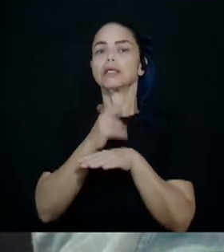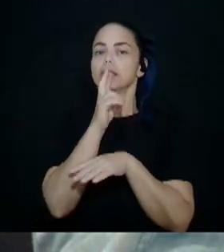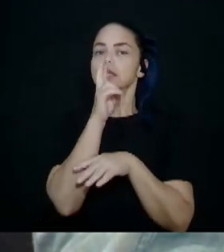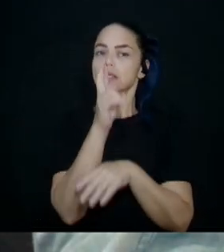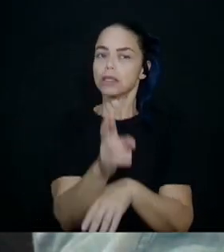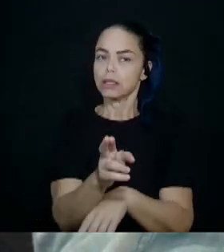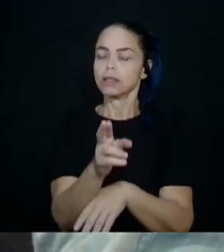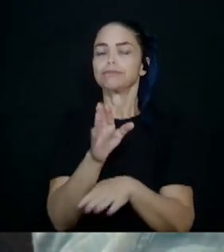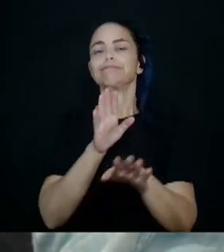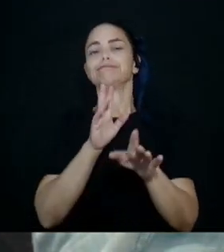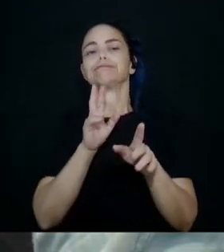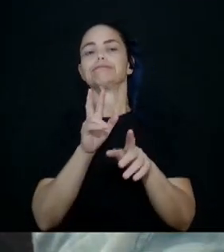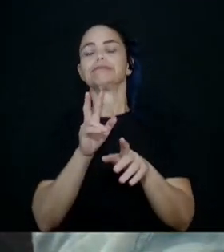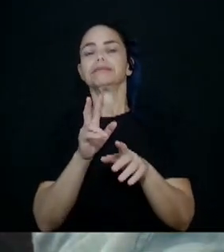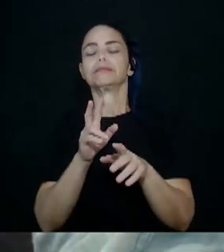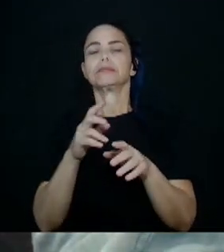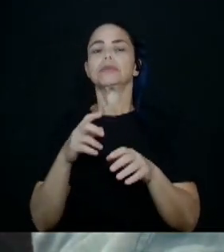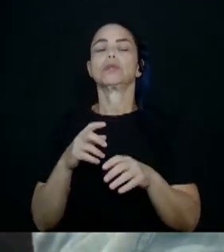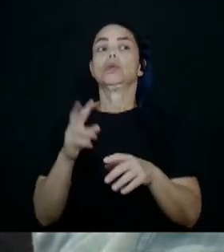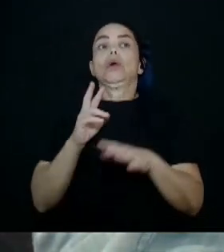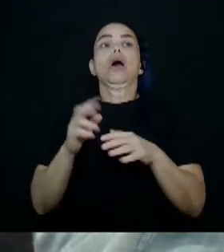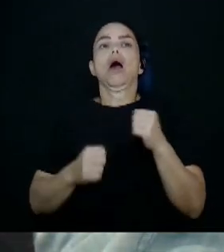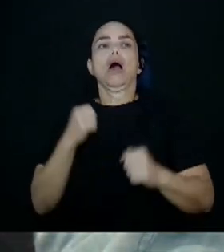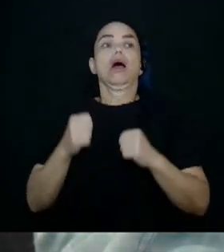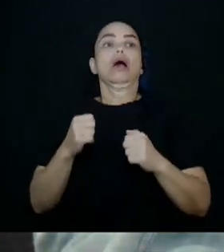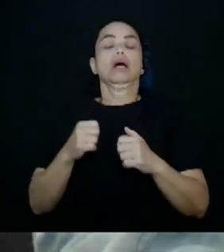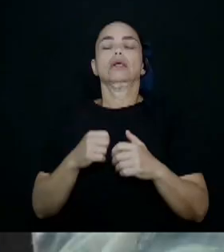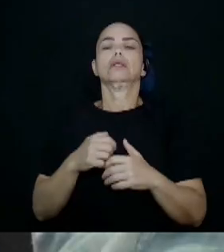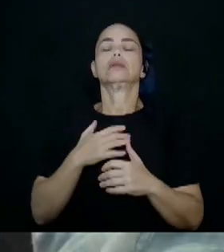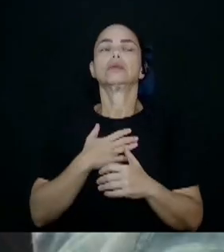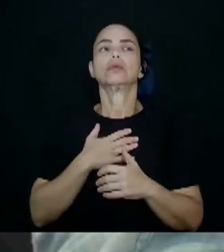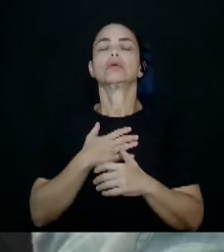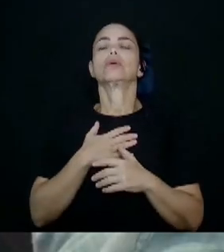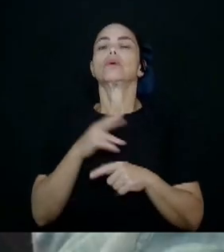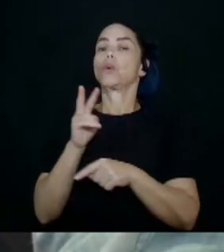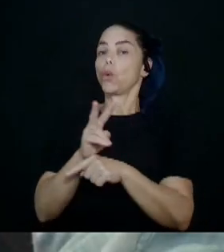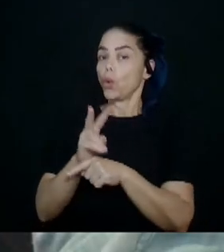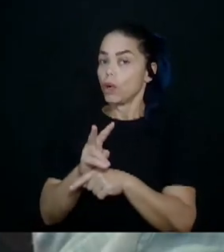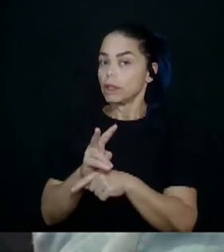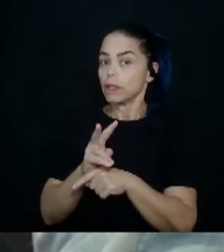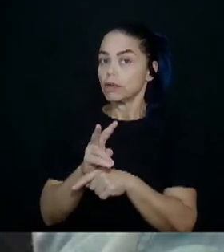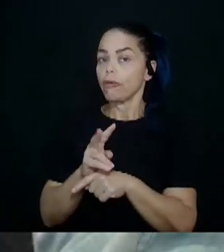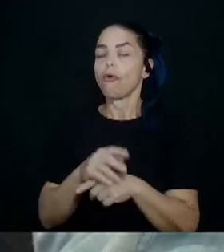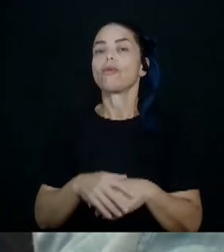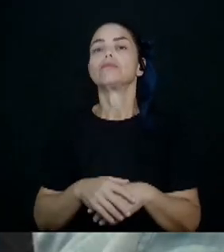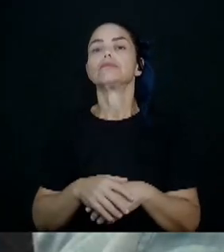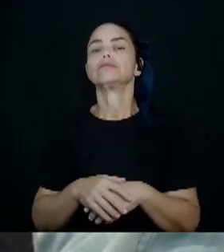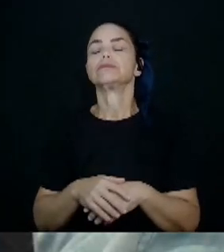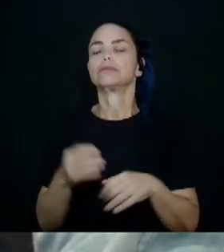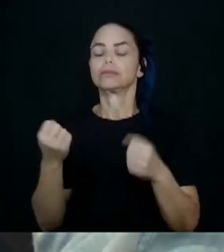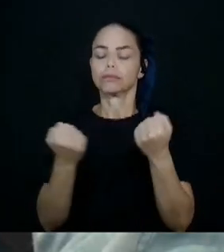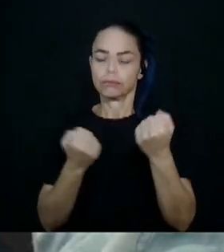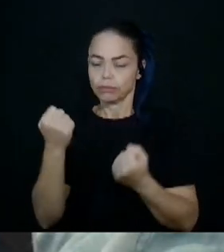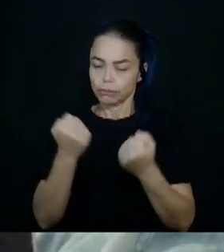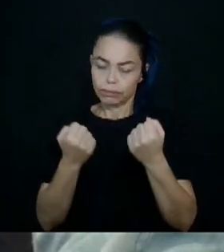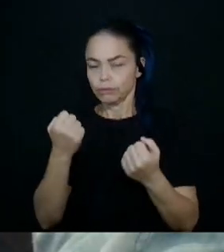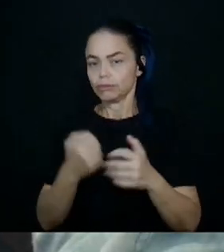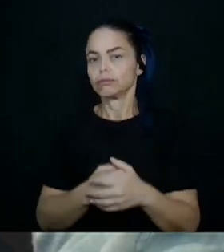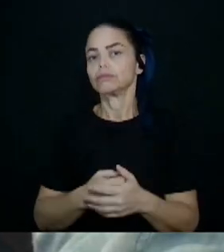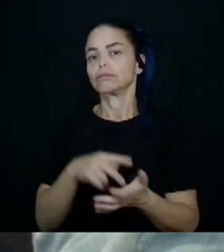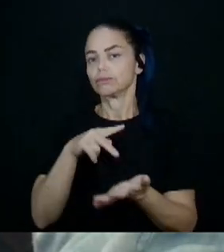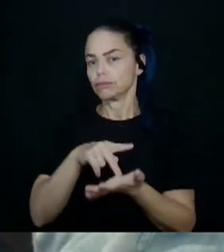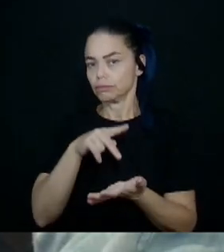Cuidado com a impulsividade. A gente tende, sim, a ficar mais impulsivo dentro do trânsito. E, de fato,